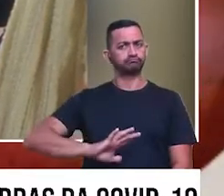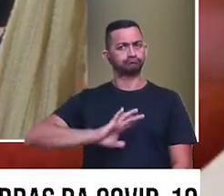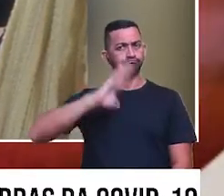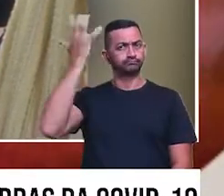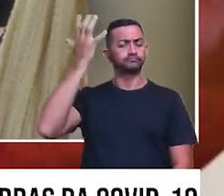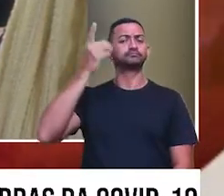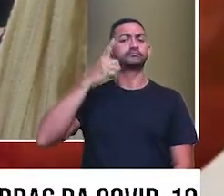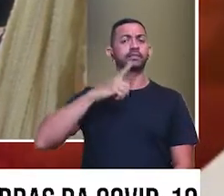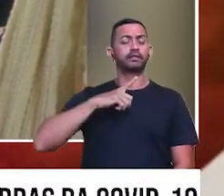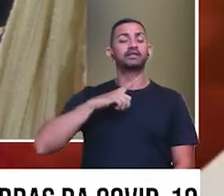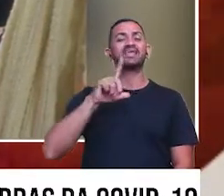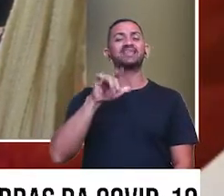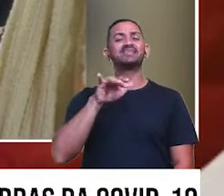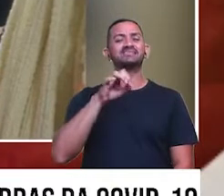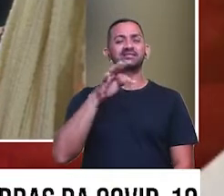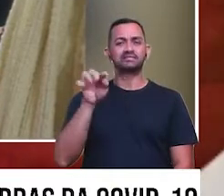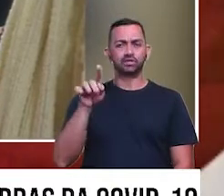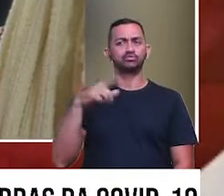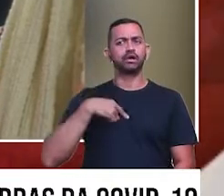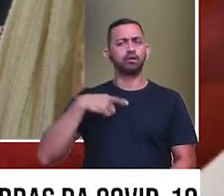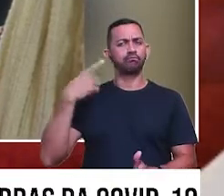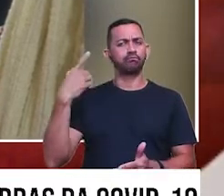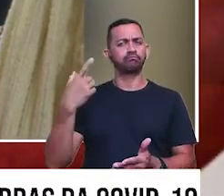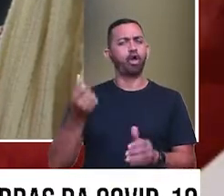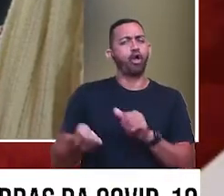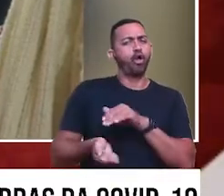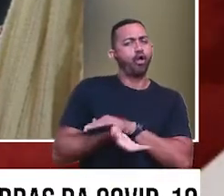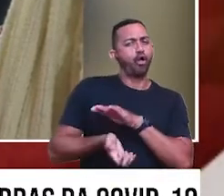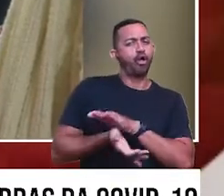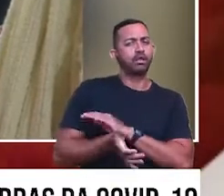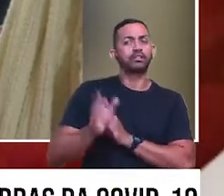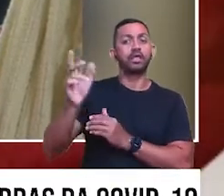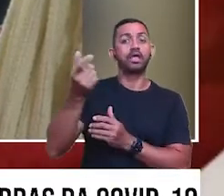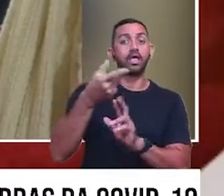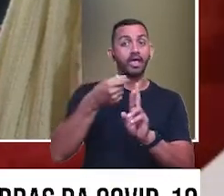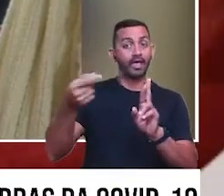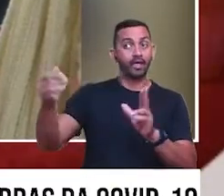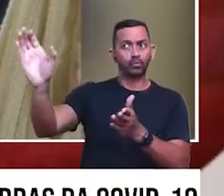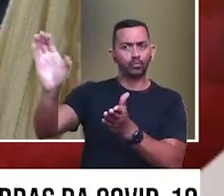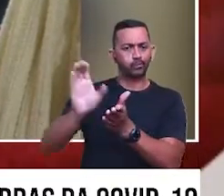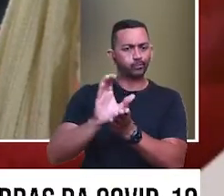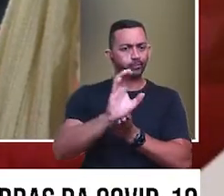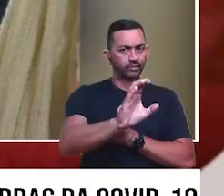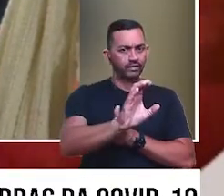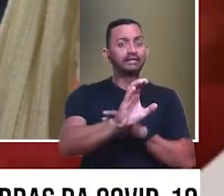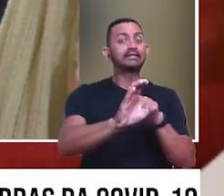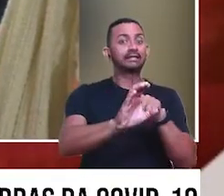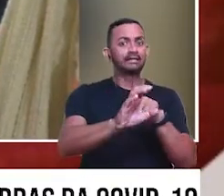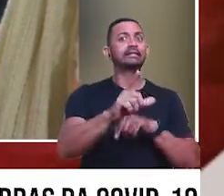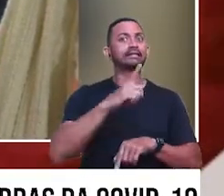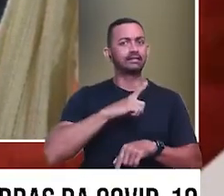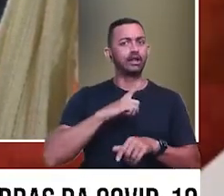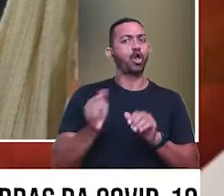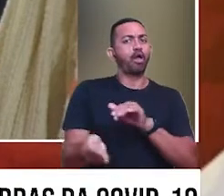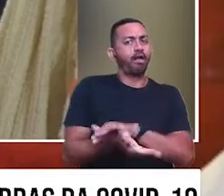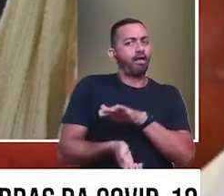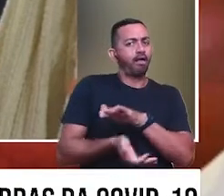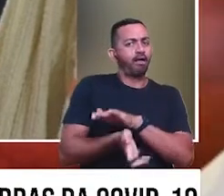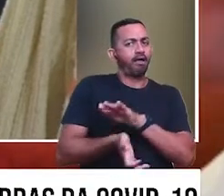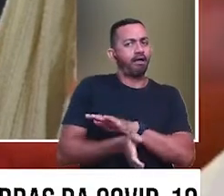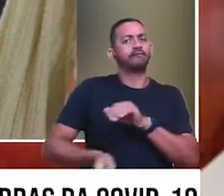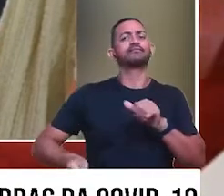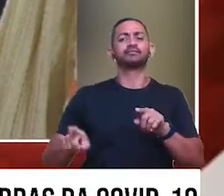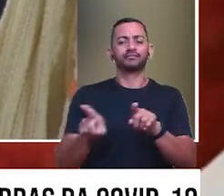são casos em que licitações são fraudadas com relação aos recursos que são recebidos e também a questão